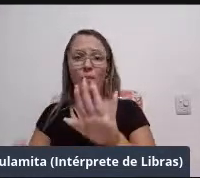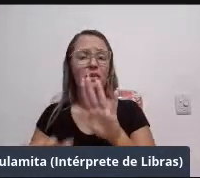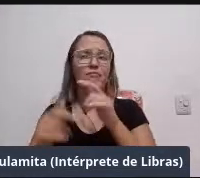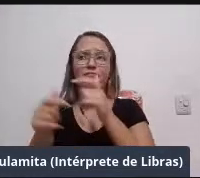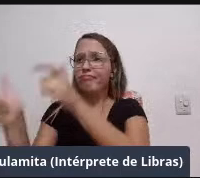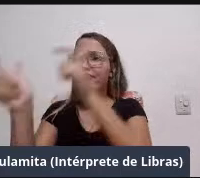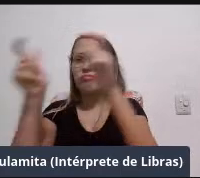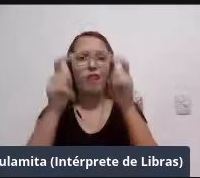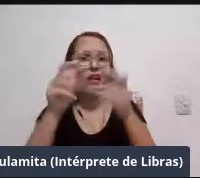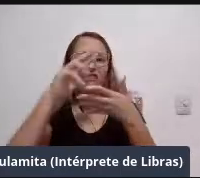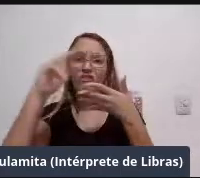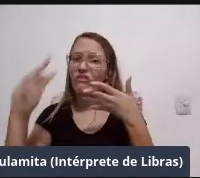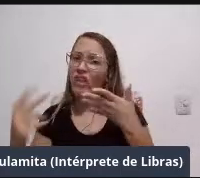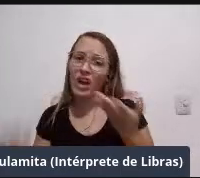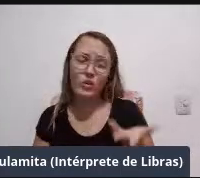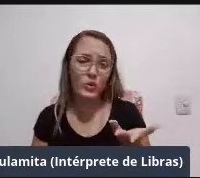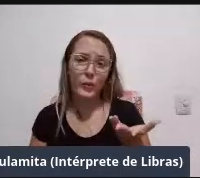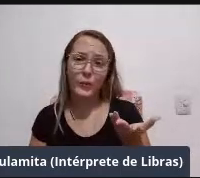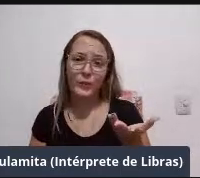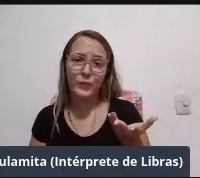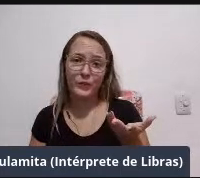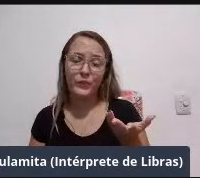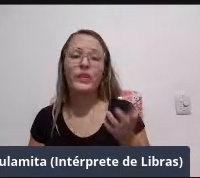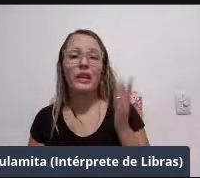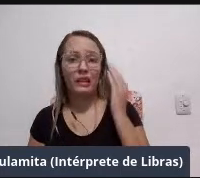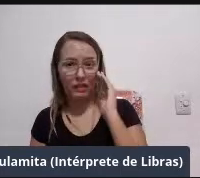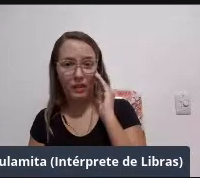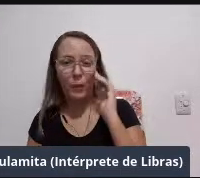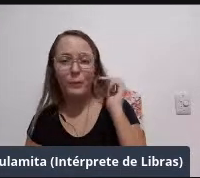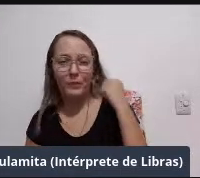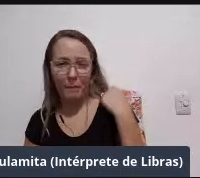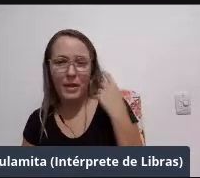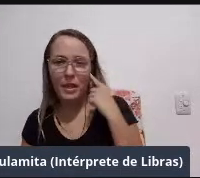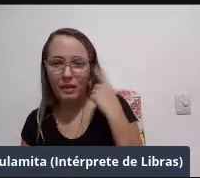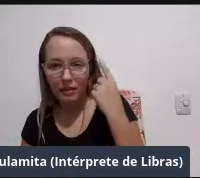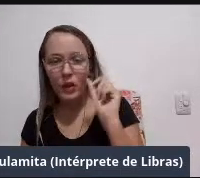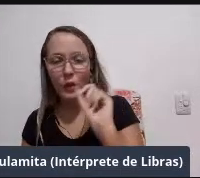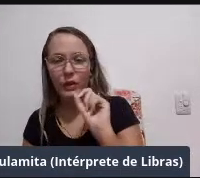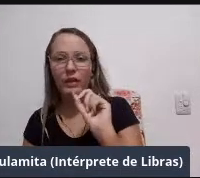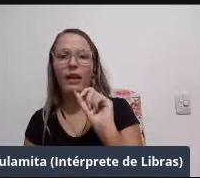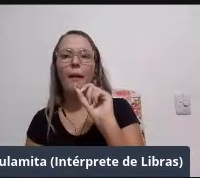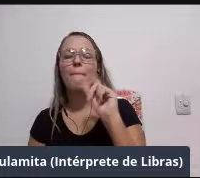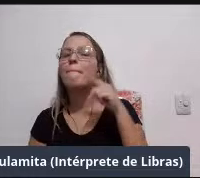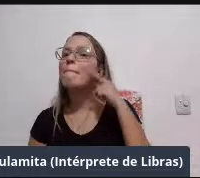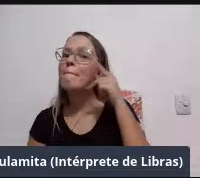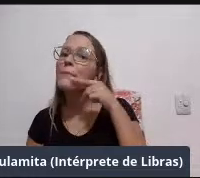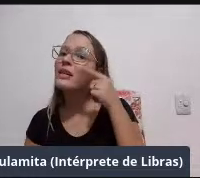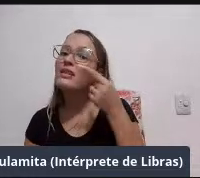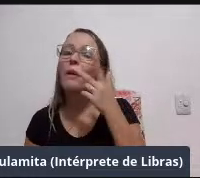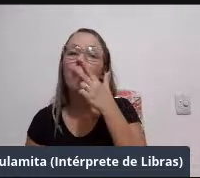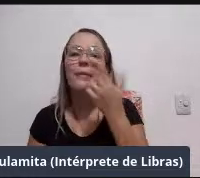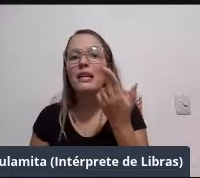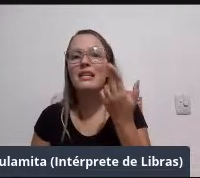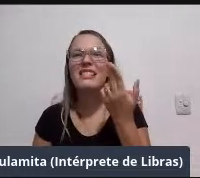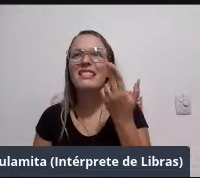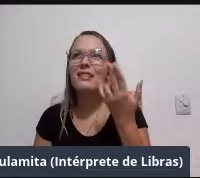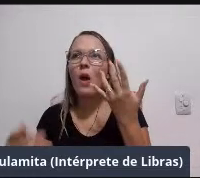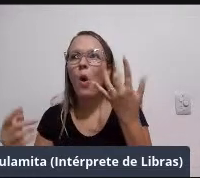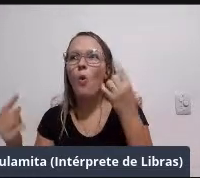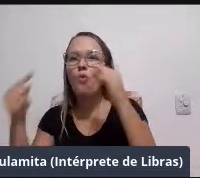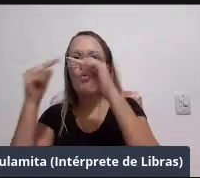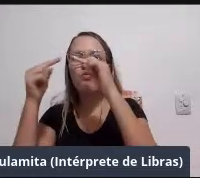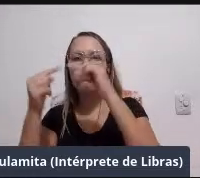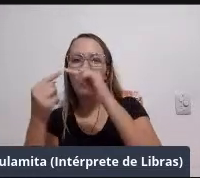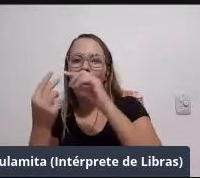como eu falei lá quando eu fiz o Estado da Arte. Então, minha ideia era a Paraíba como parte desse quebra-cabeça